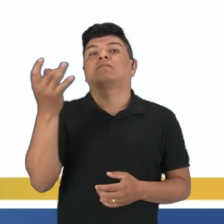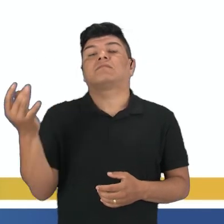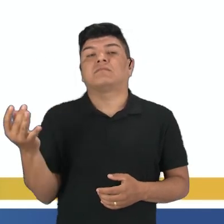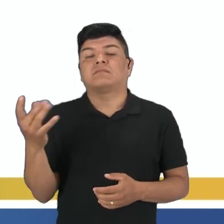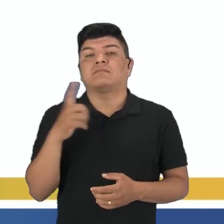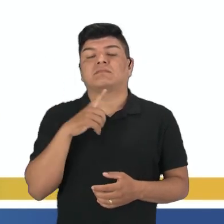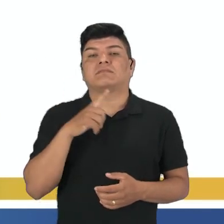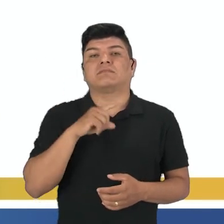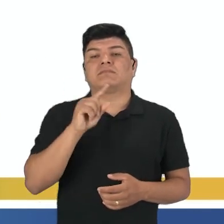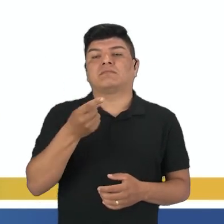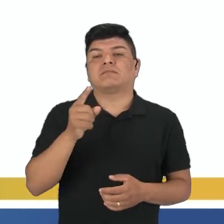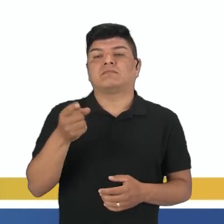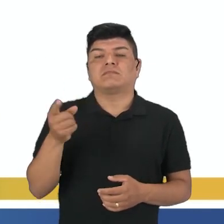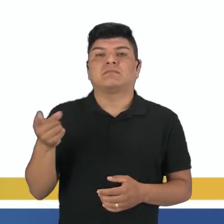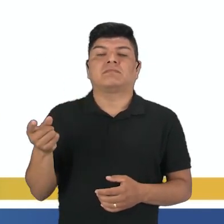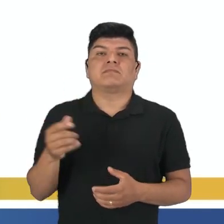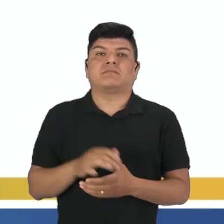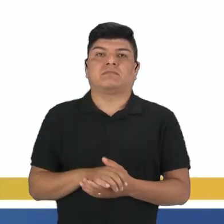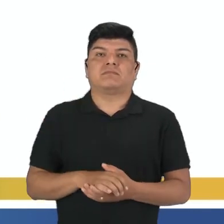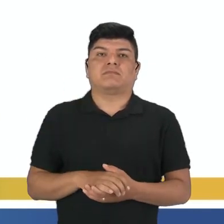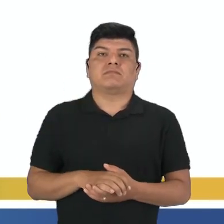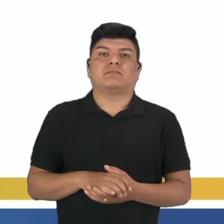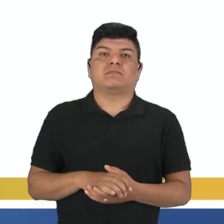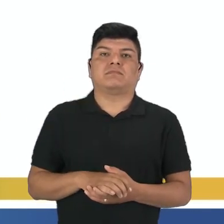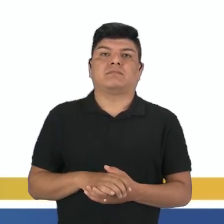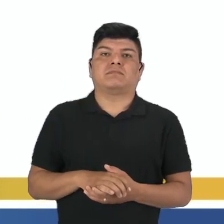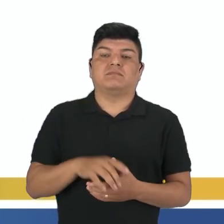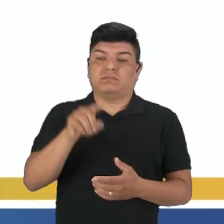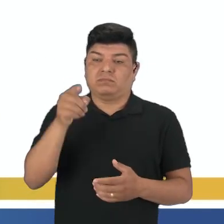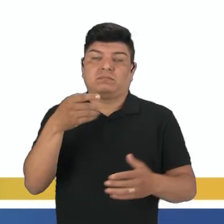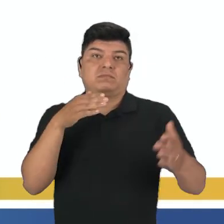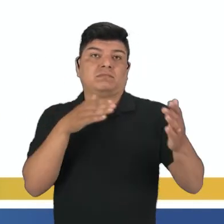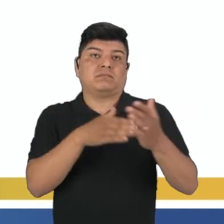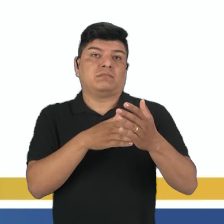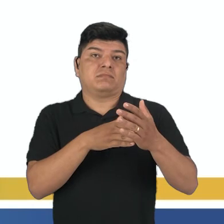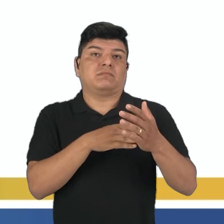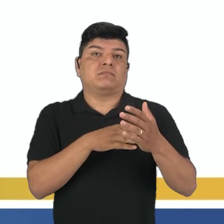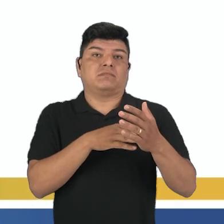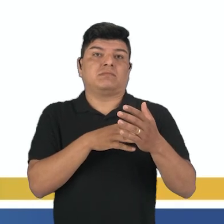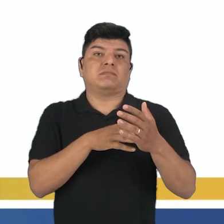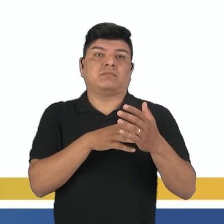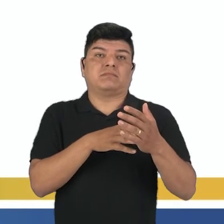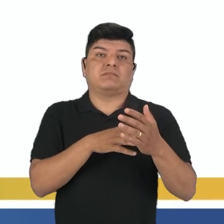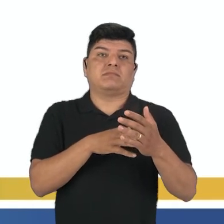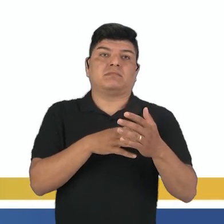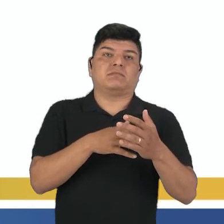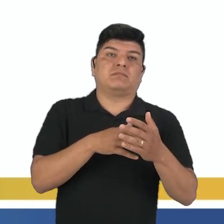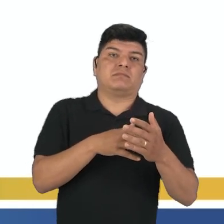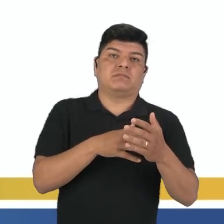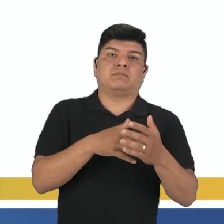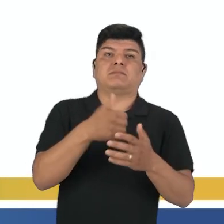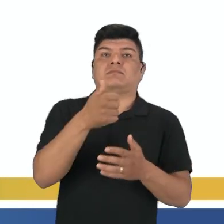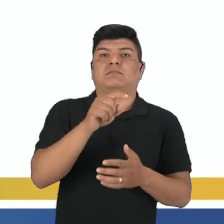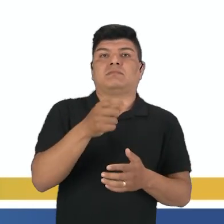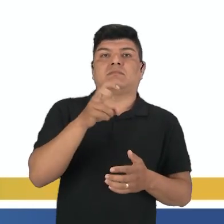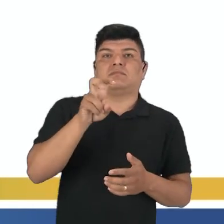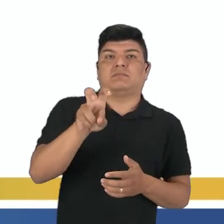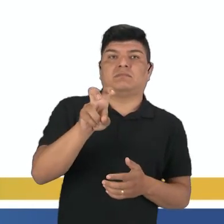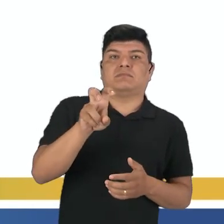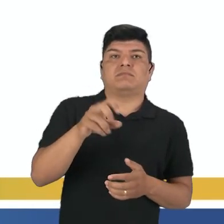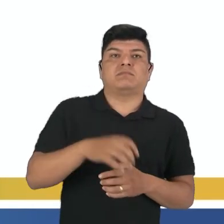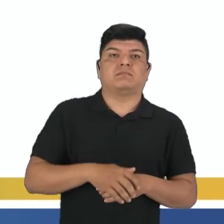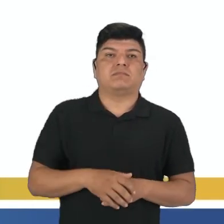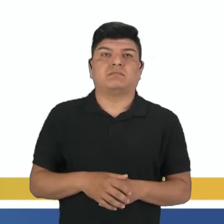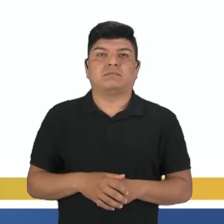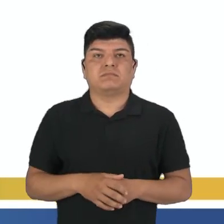algarismos eu vou ter ultrapassado para ir de onde a vírgula está até deixá-la entre 1 e 5. Eu vou ter pulado